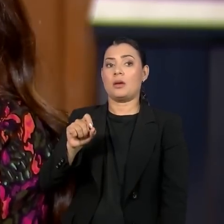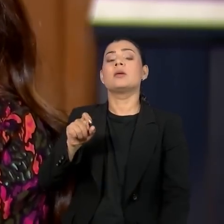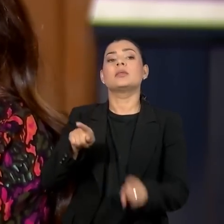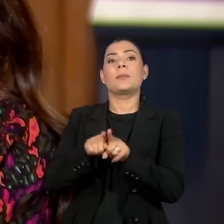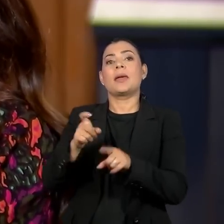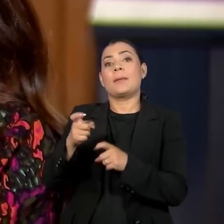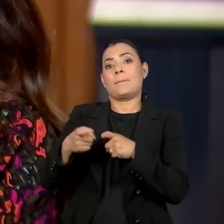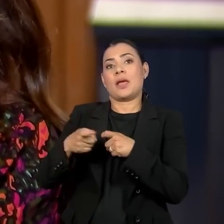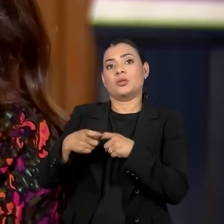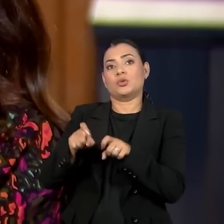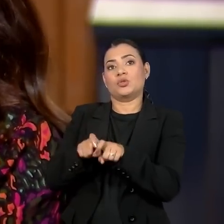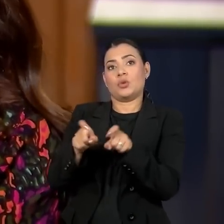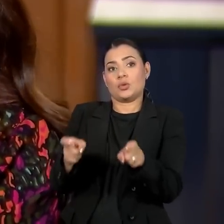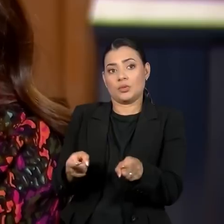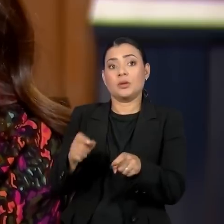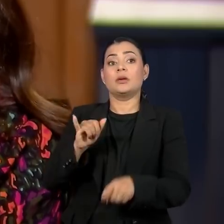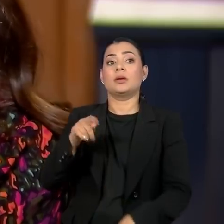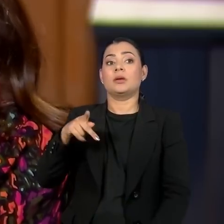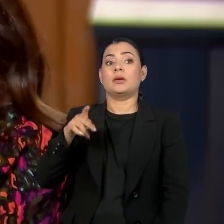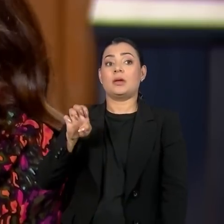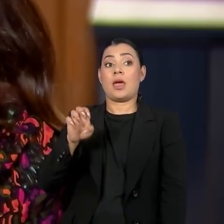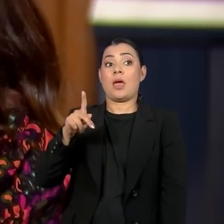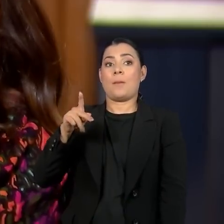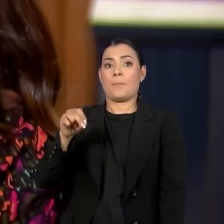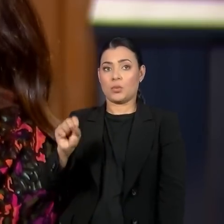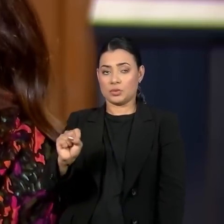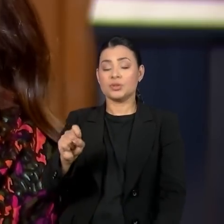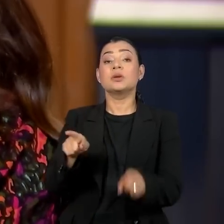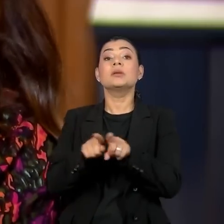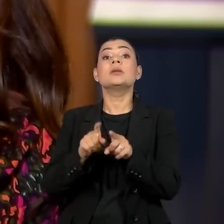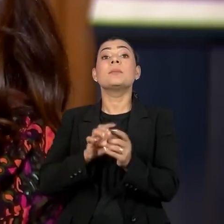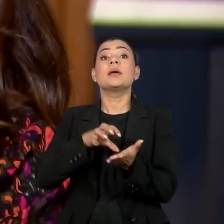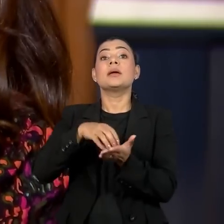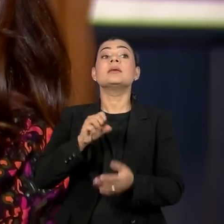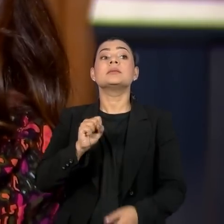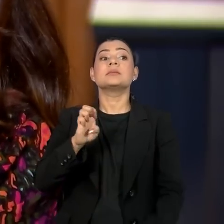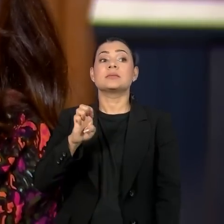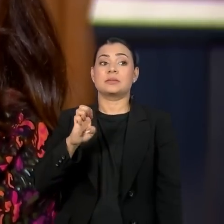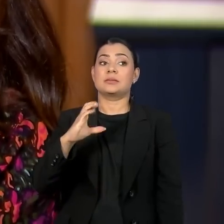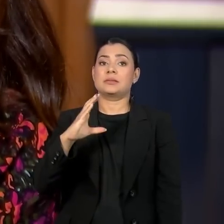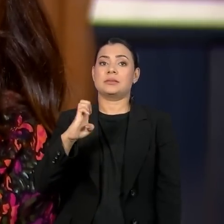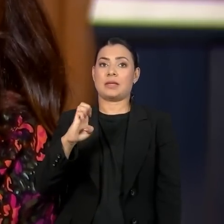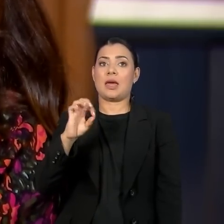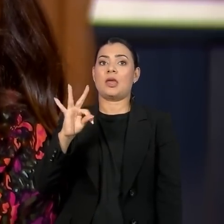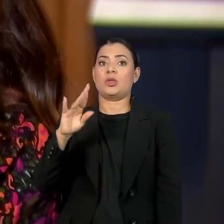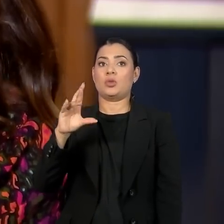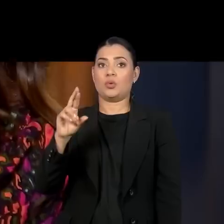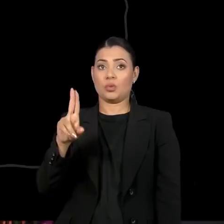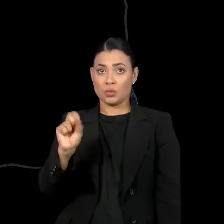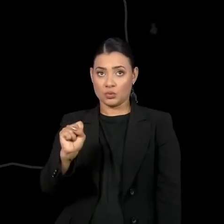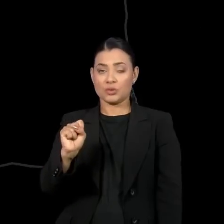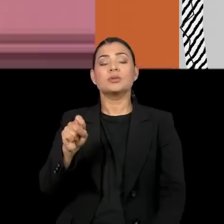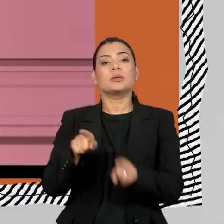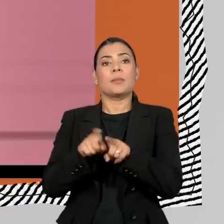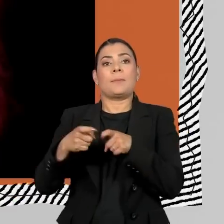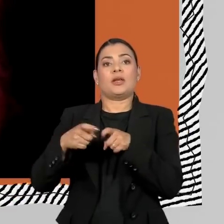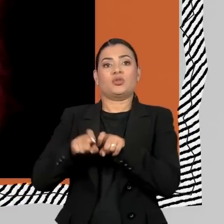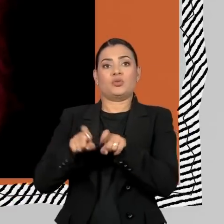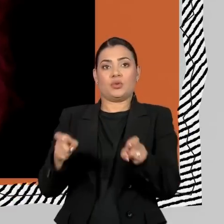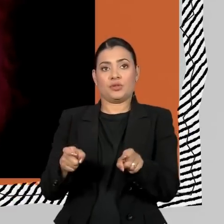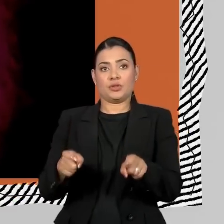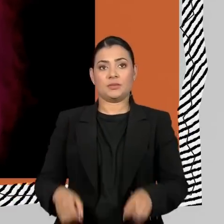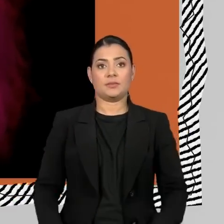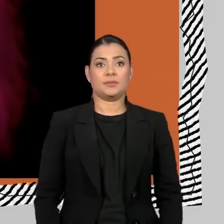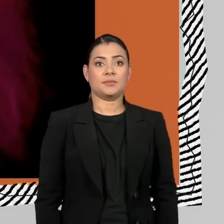médicos ginecologistas e psicólogos e tal. E dou aula na Cetros, que é para médicos ginecologistas também. Dá